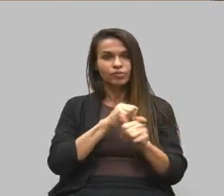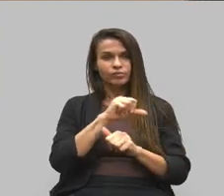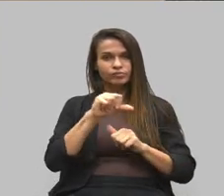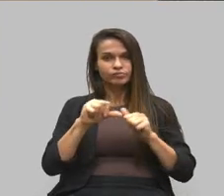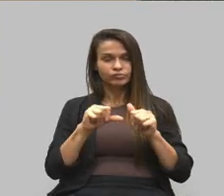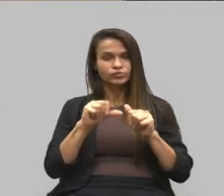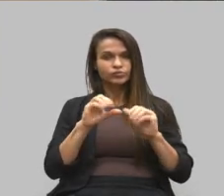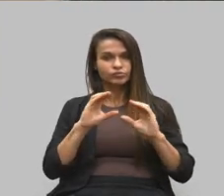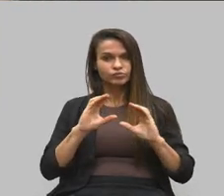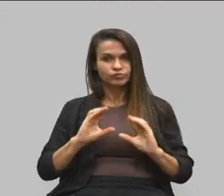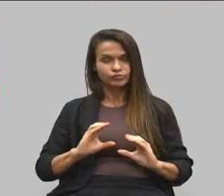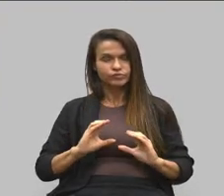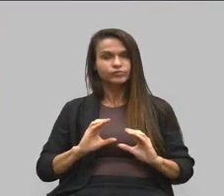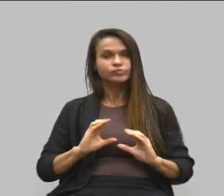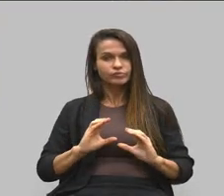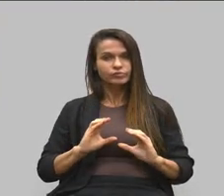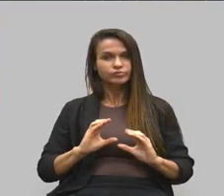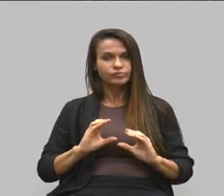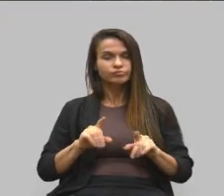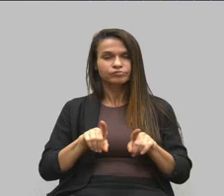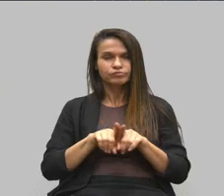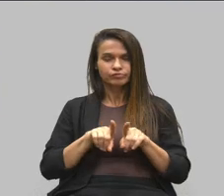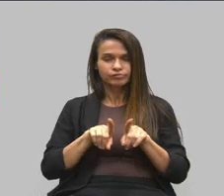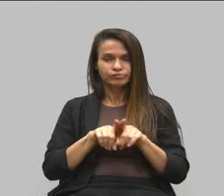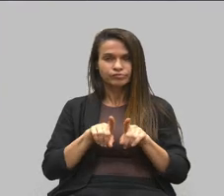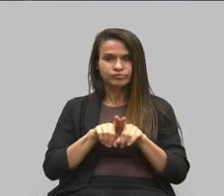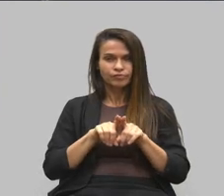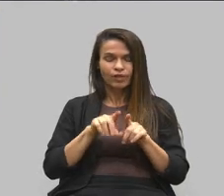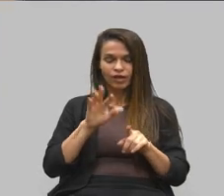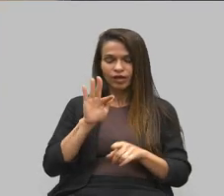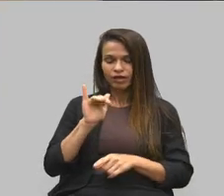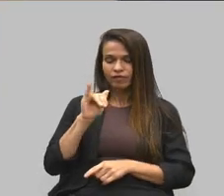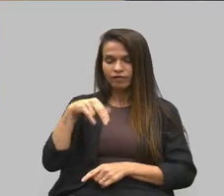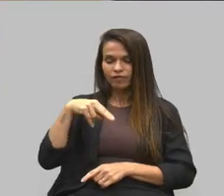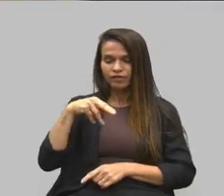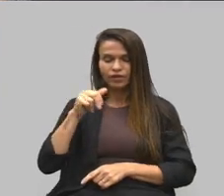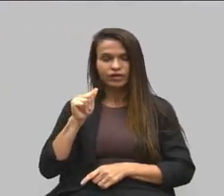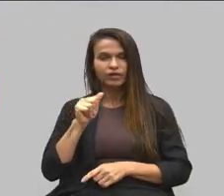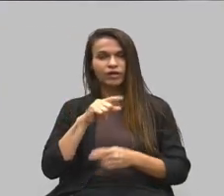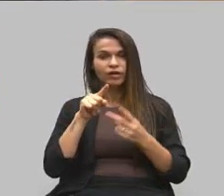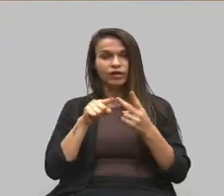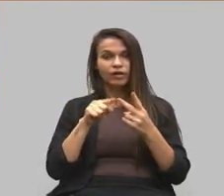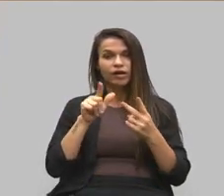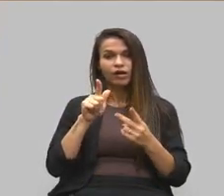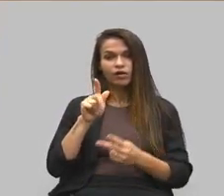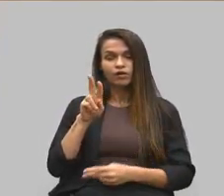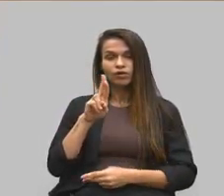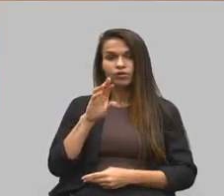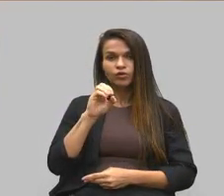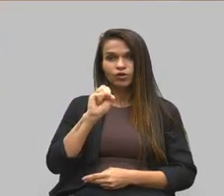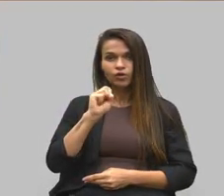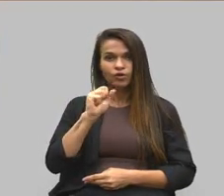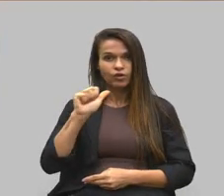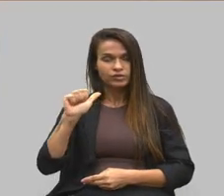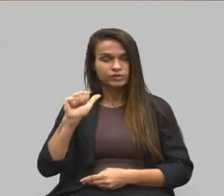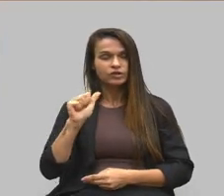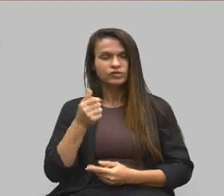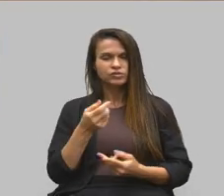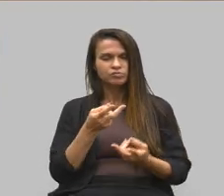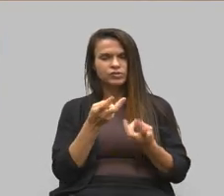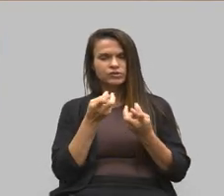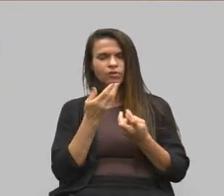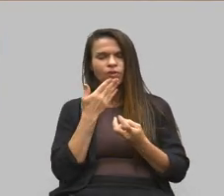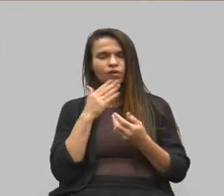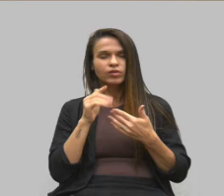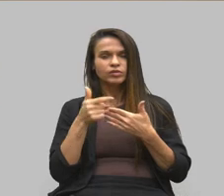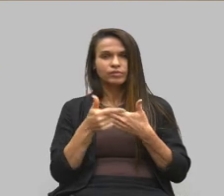de motricidade grossa e motricidade fina e aí a gente vê né assim a qual o nosso papel quando a